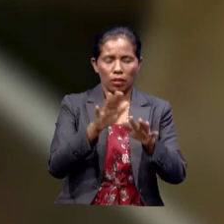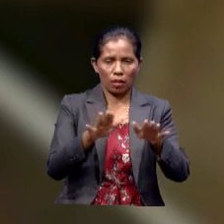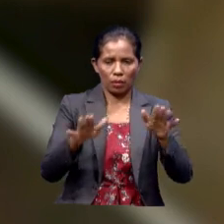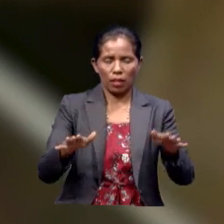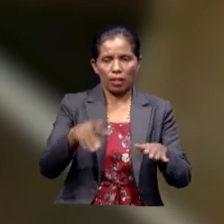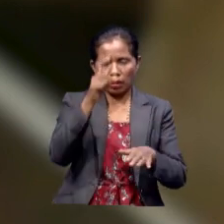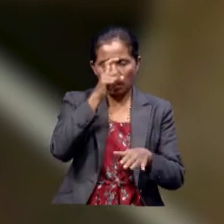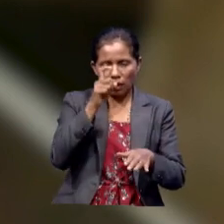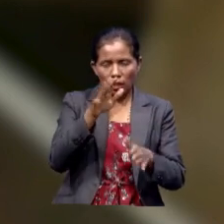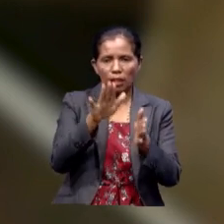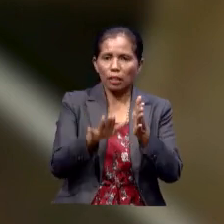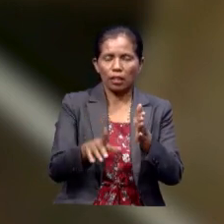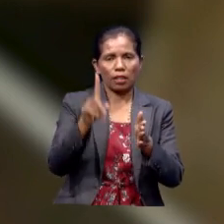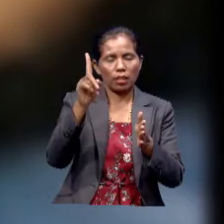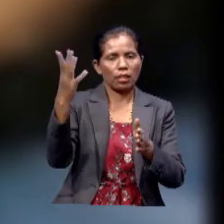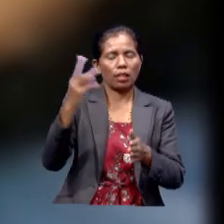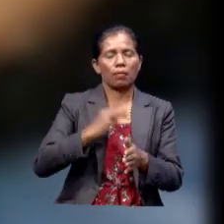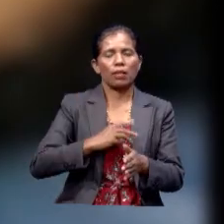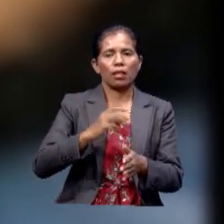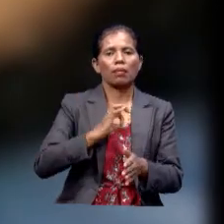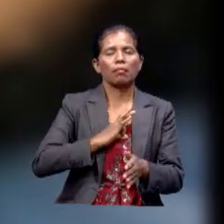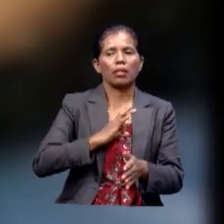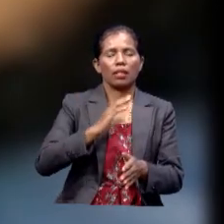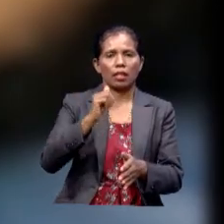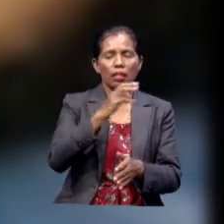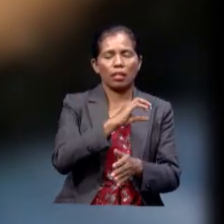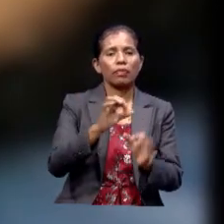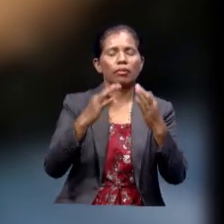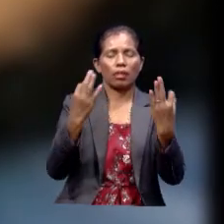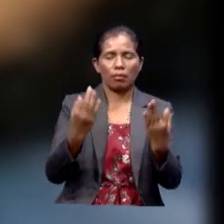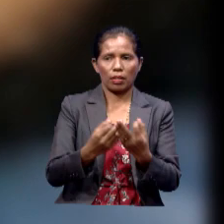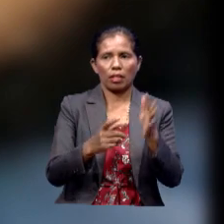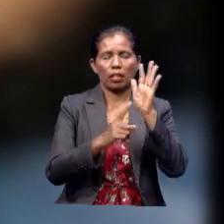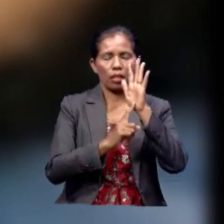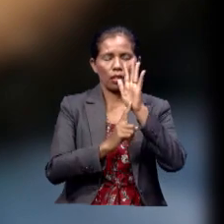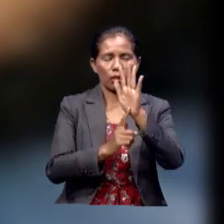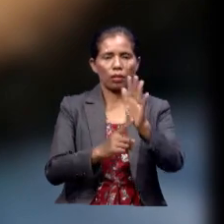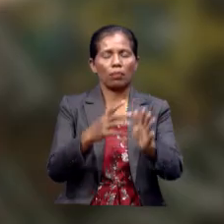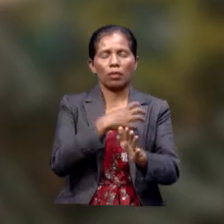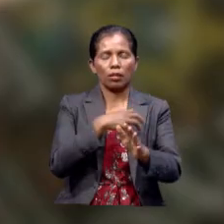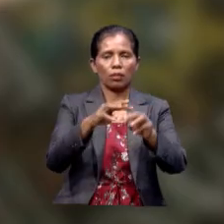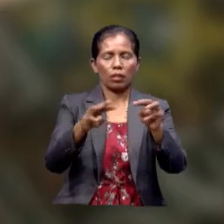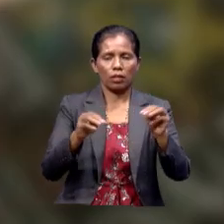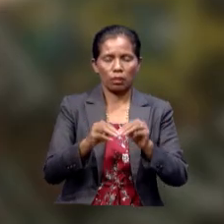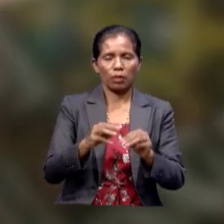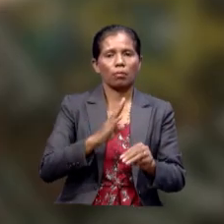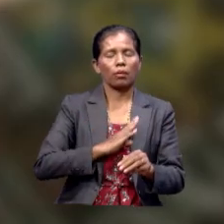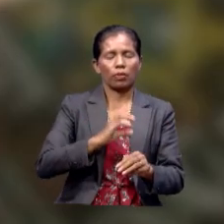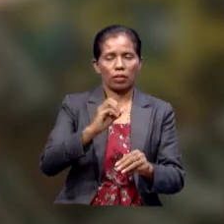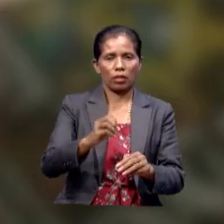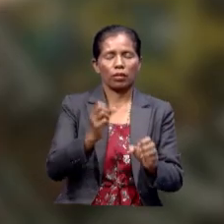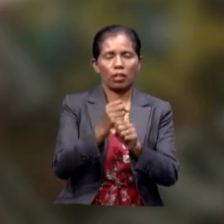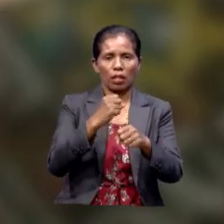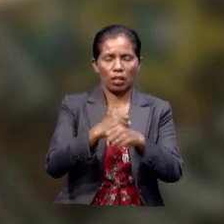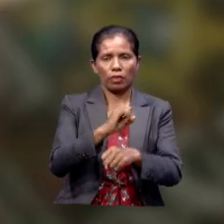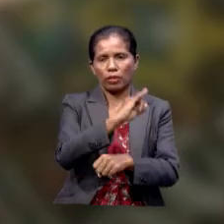Ida Iha Maliana, família vítima, tem que atuar queixa para comando penitenciário município Bobonaru, onde bele ralo investigação, não